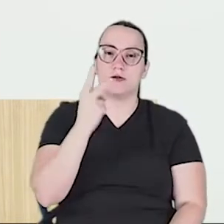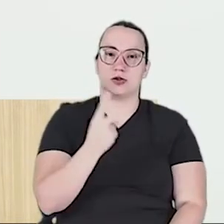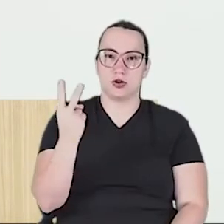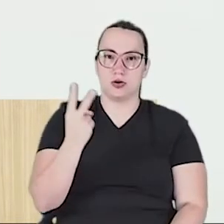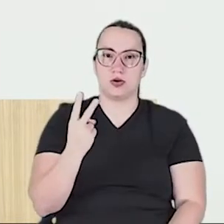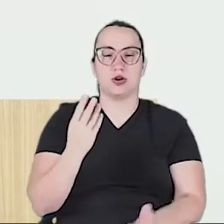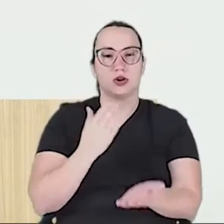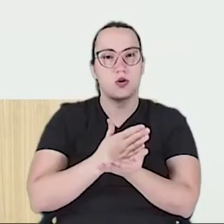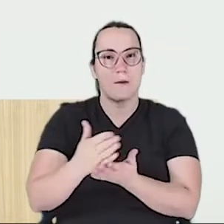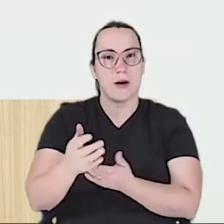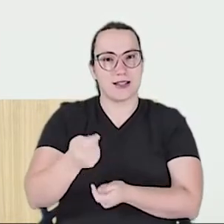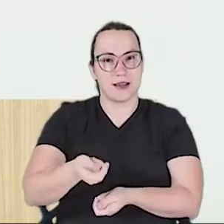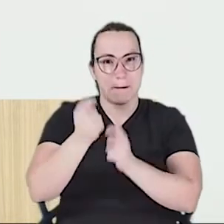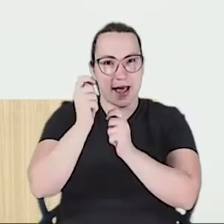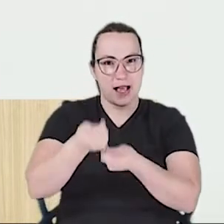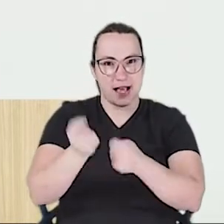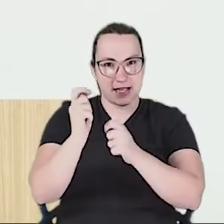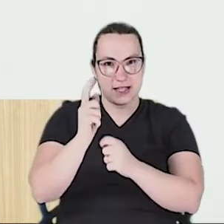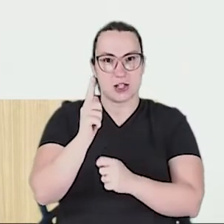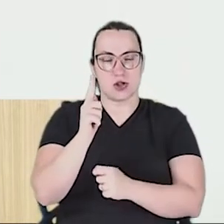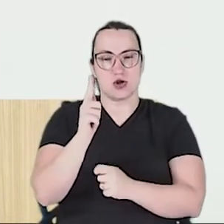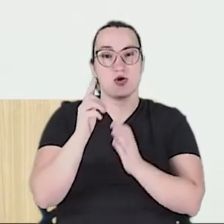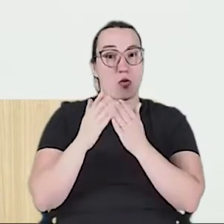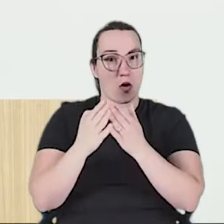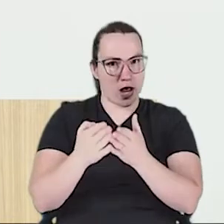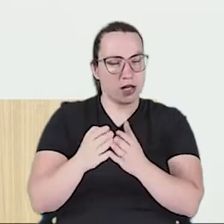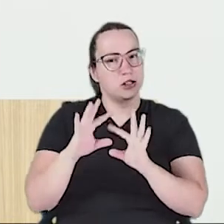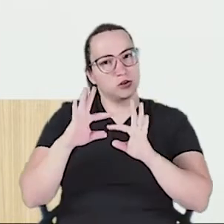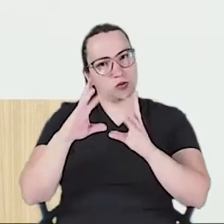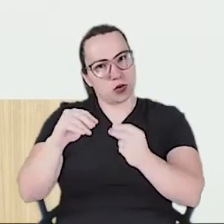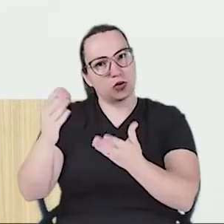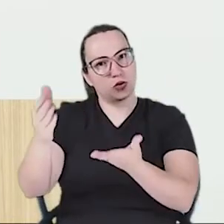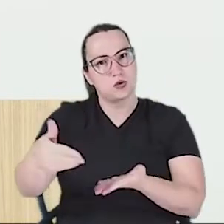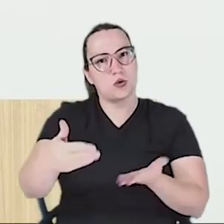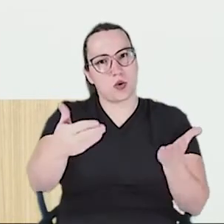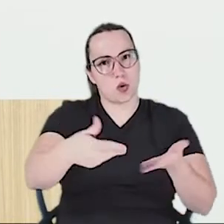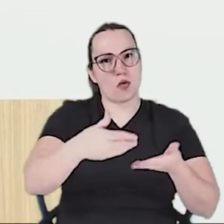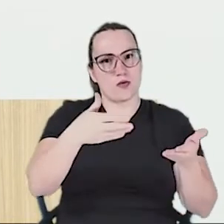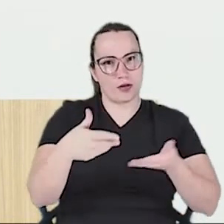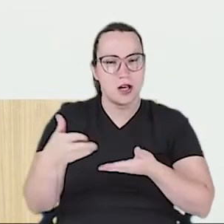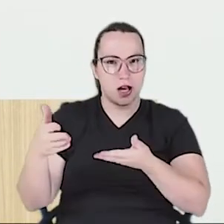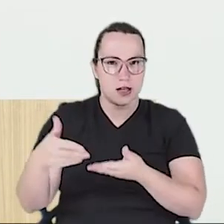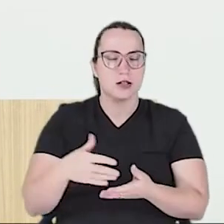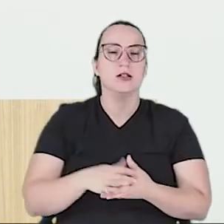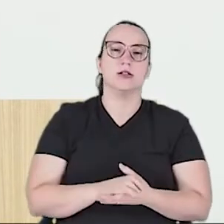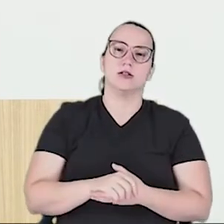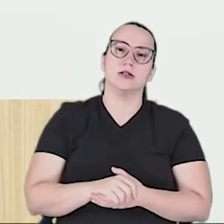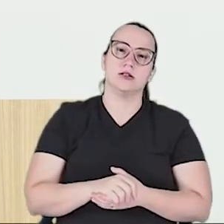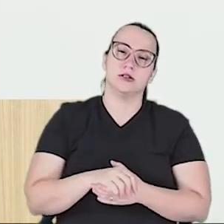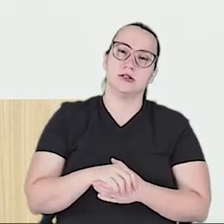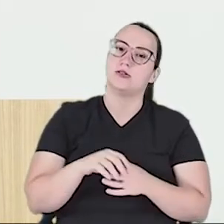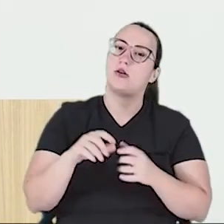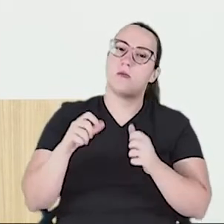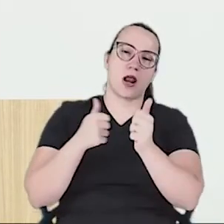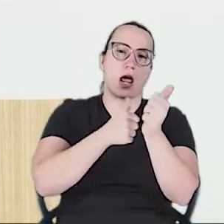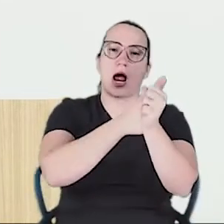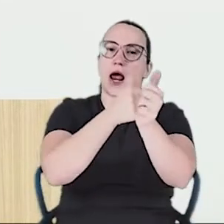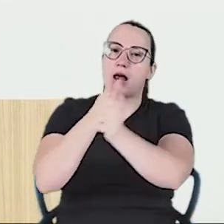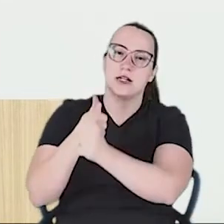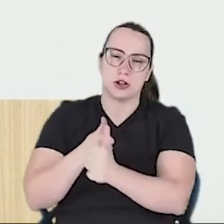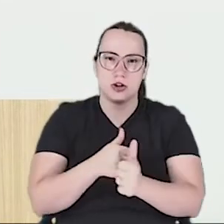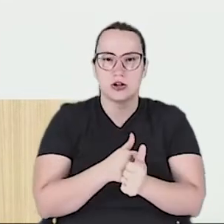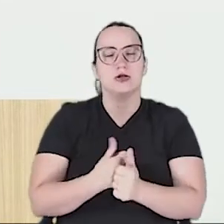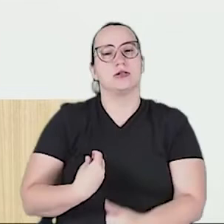de Guaíra. Tá? Todos estão convidados. Aqui estendo aqui esse convite para a região toda, para que se faça